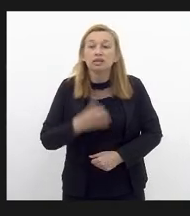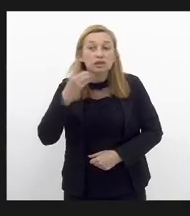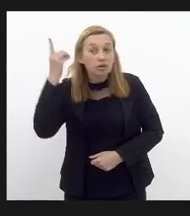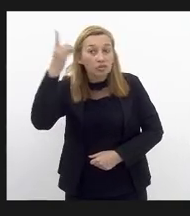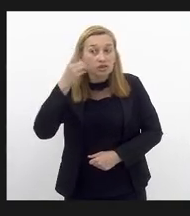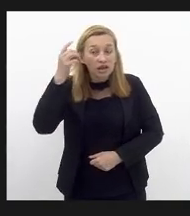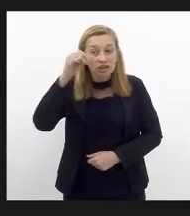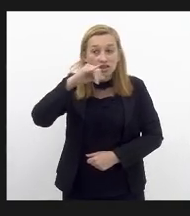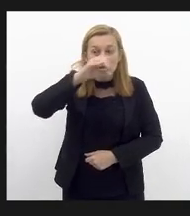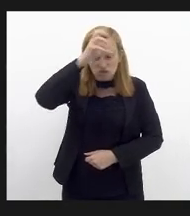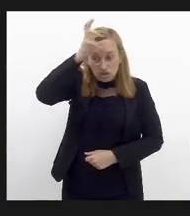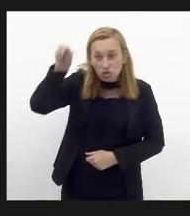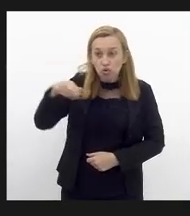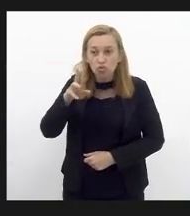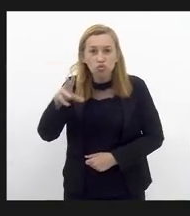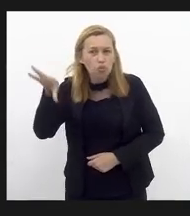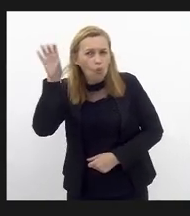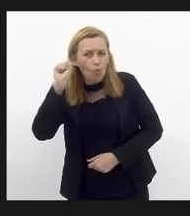Deputada, te ajuda, está sem som.